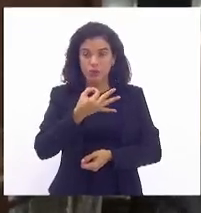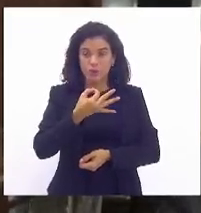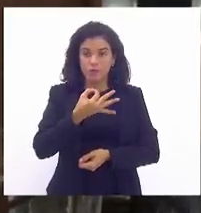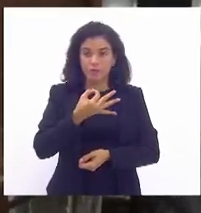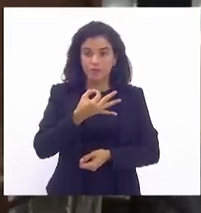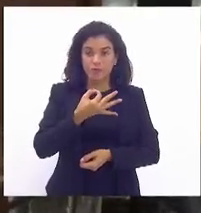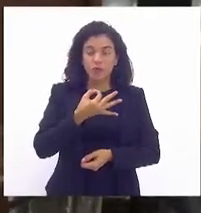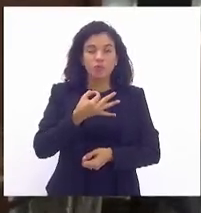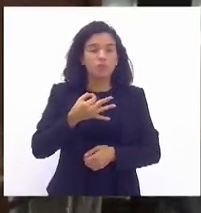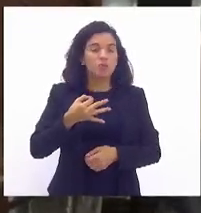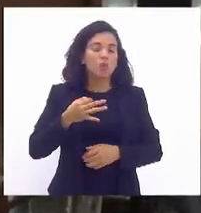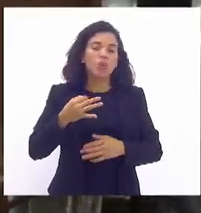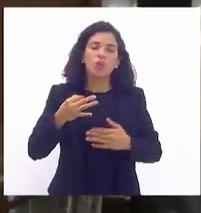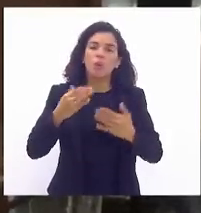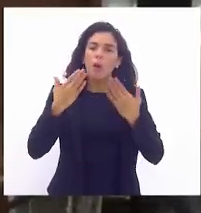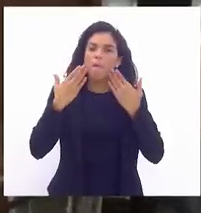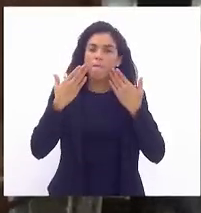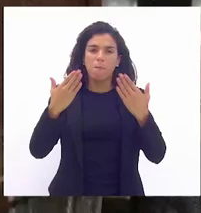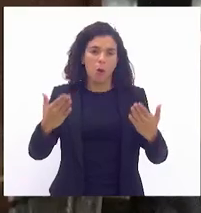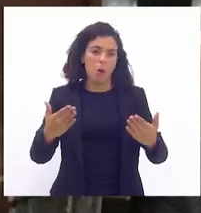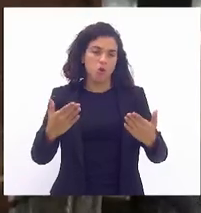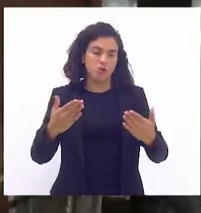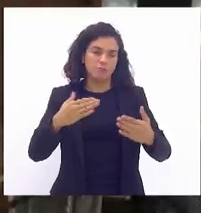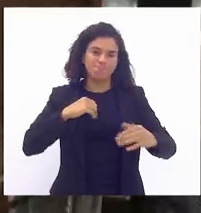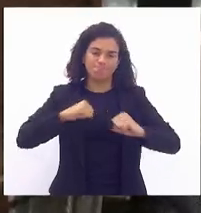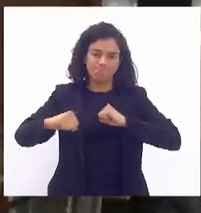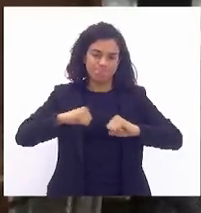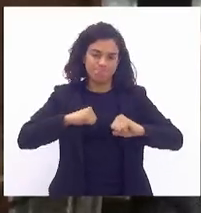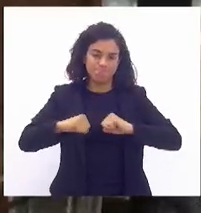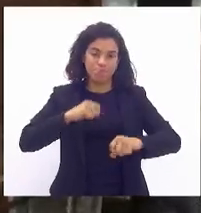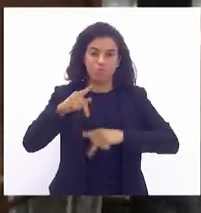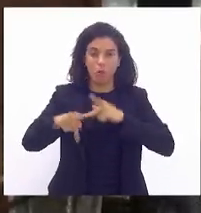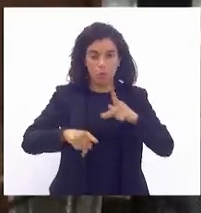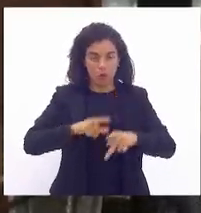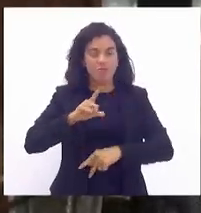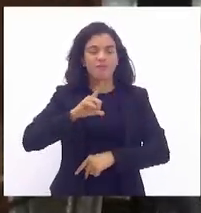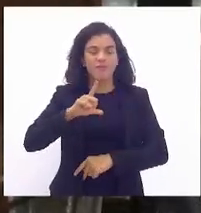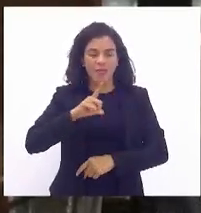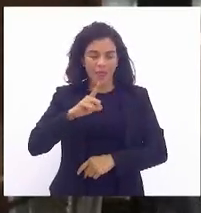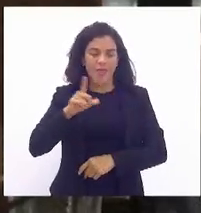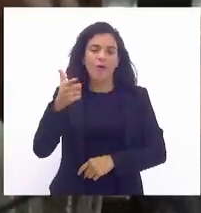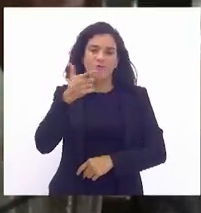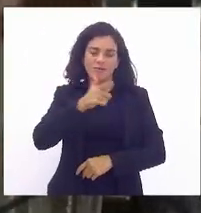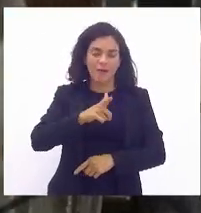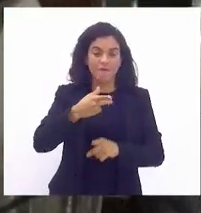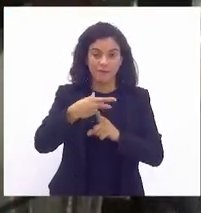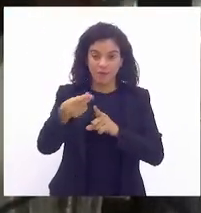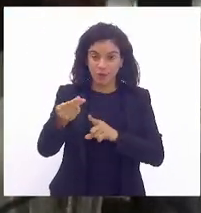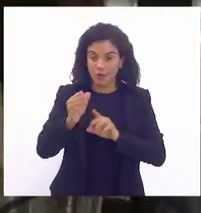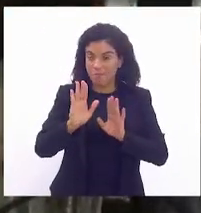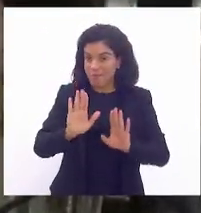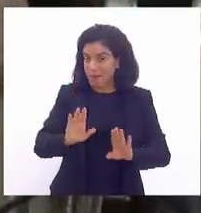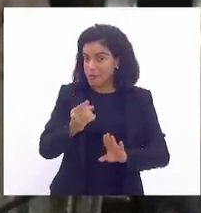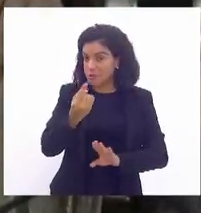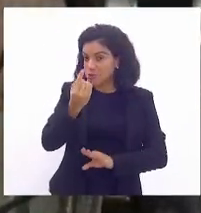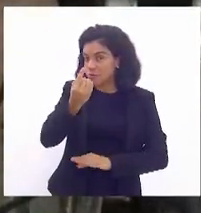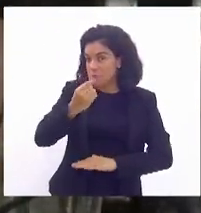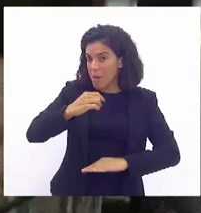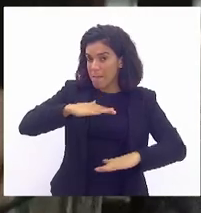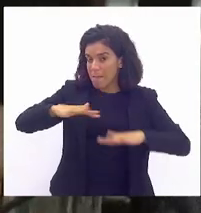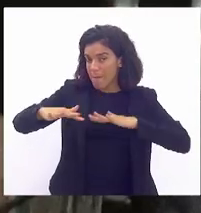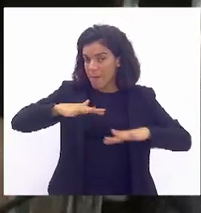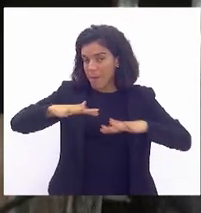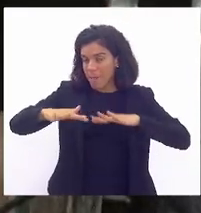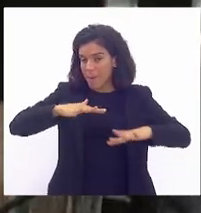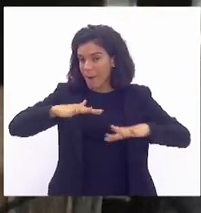toda manifestação popular, ela é válida, ela traz resultados. Agora, uma campanha,